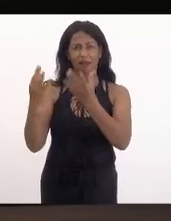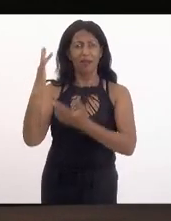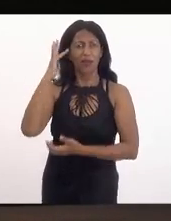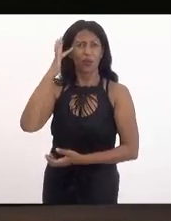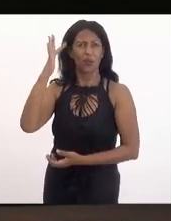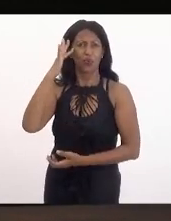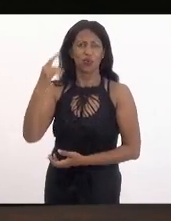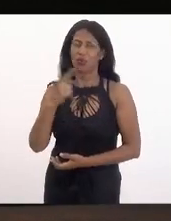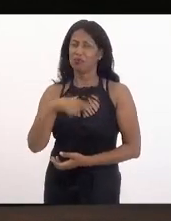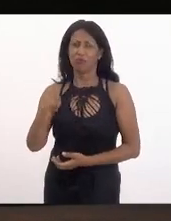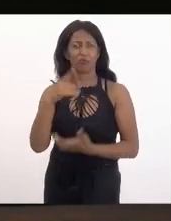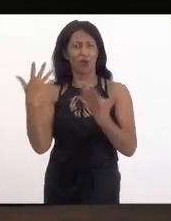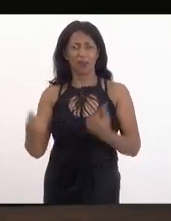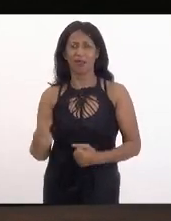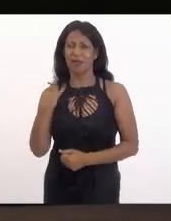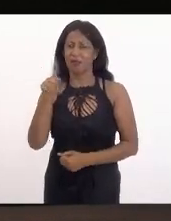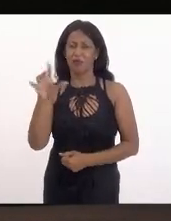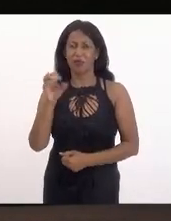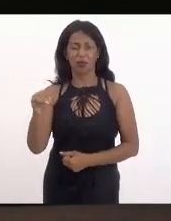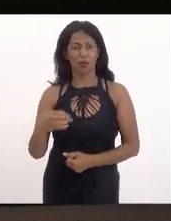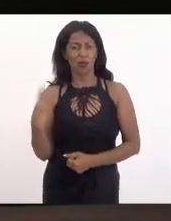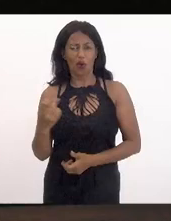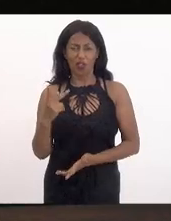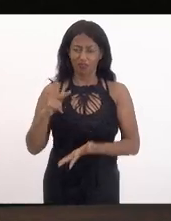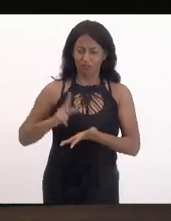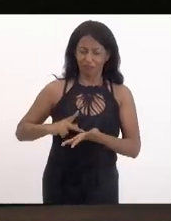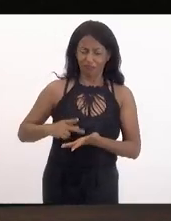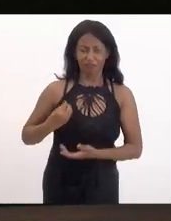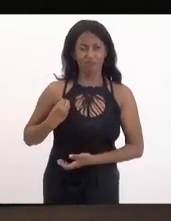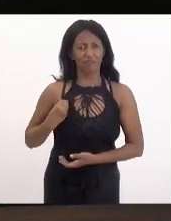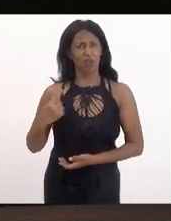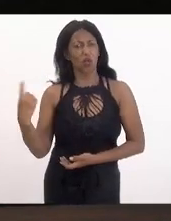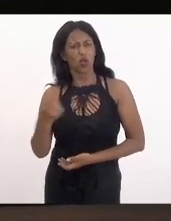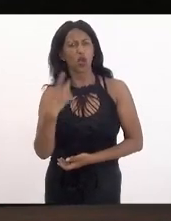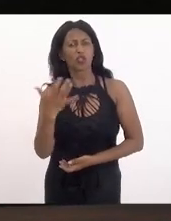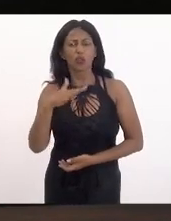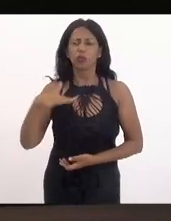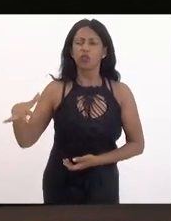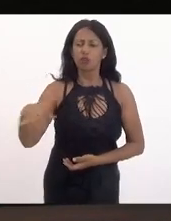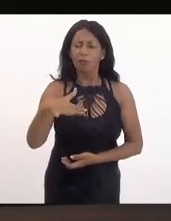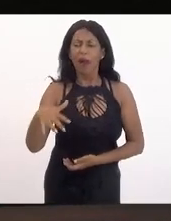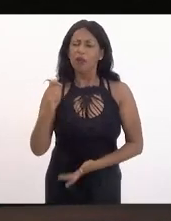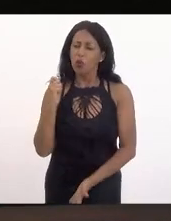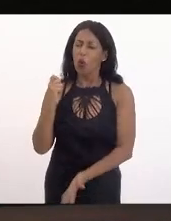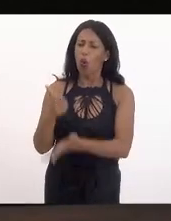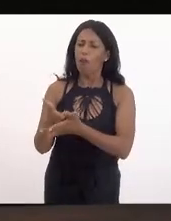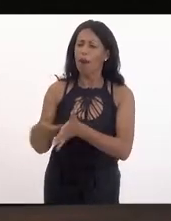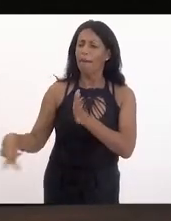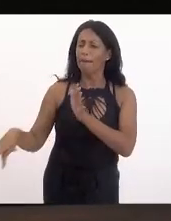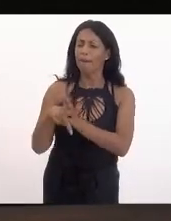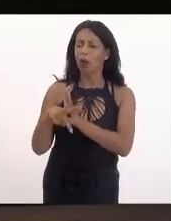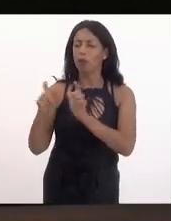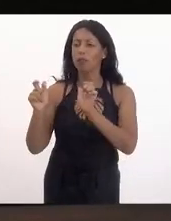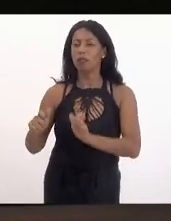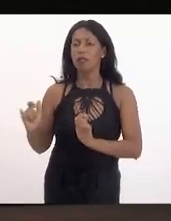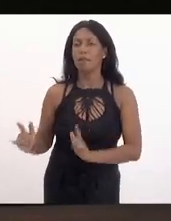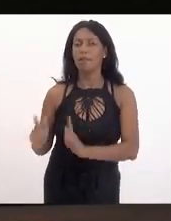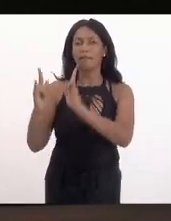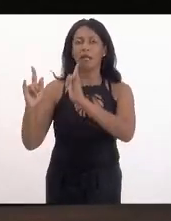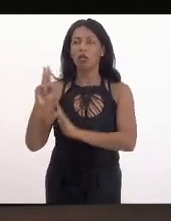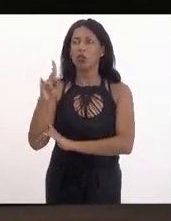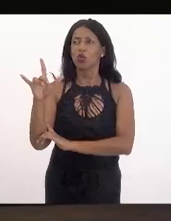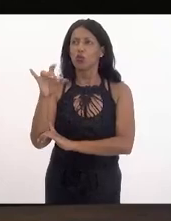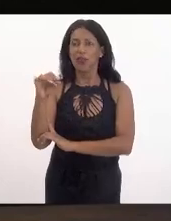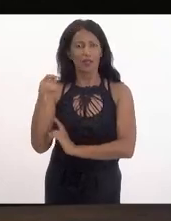e nós não aceitamos usando a zona oeste nós vivemos realidade nós queremos o espaço físico sim próprio para ser o campo da o